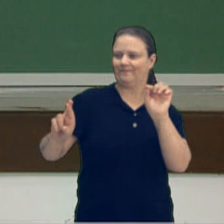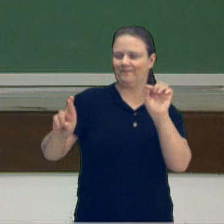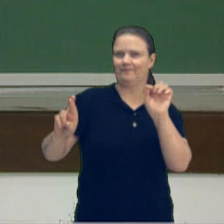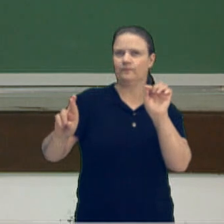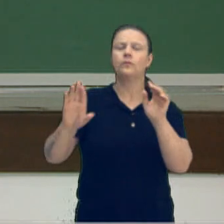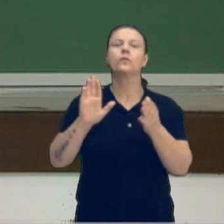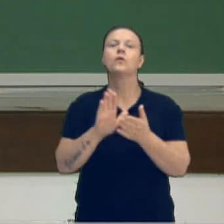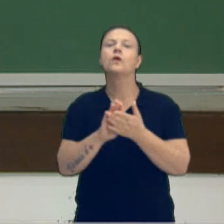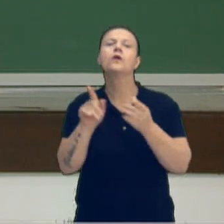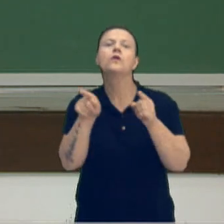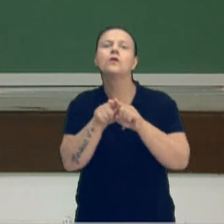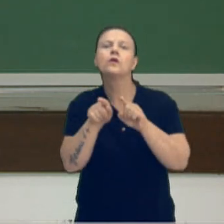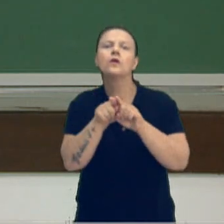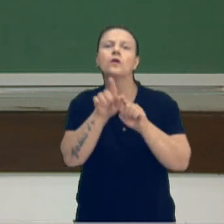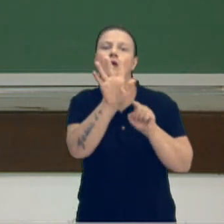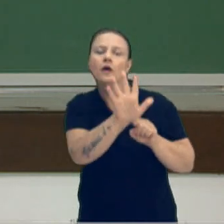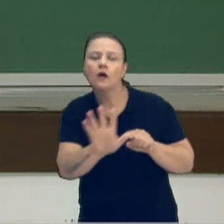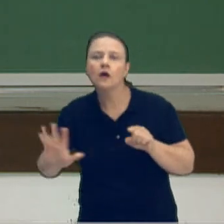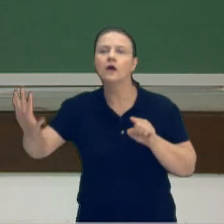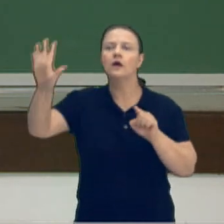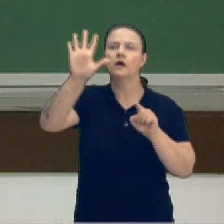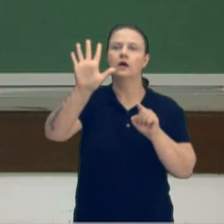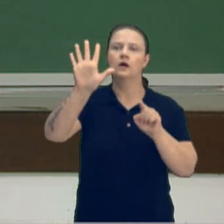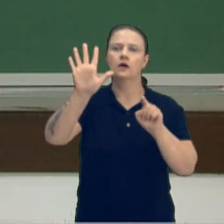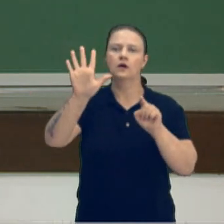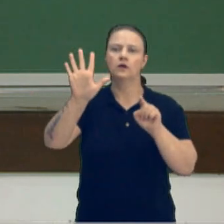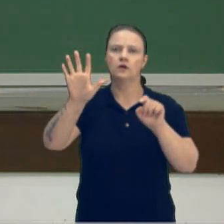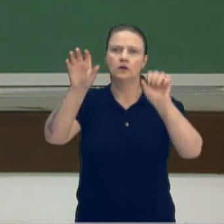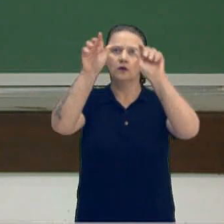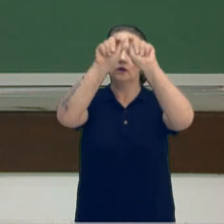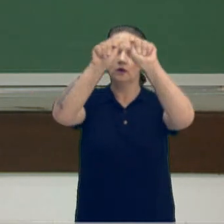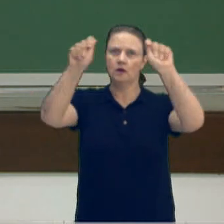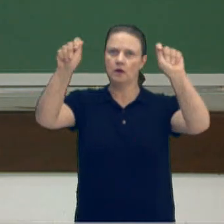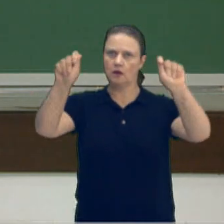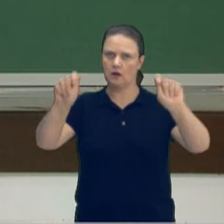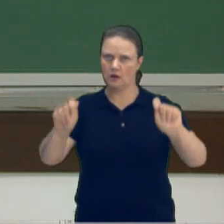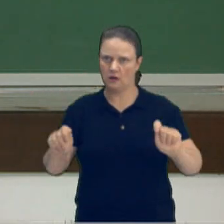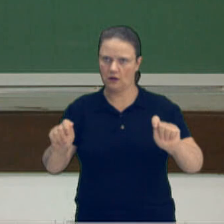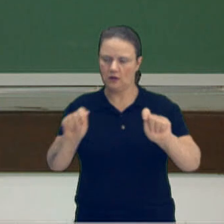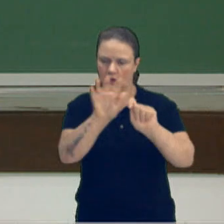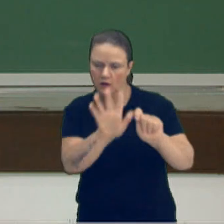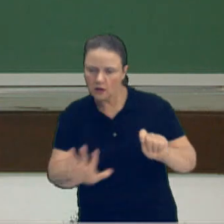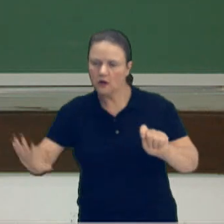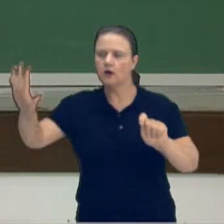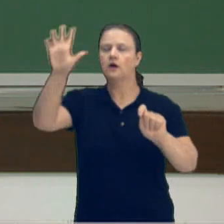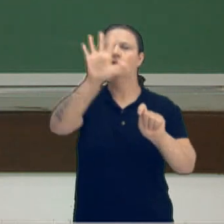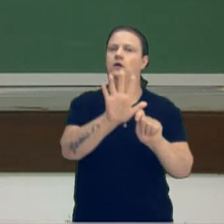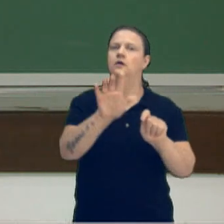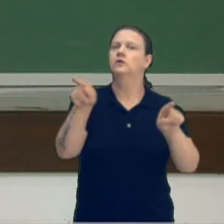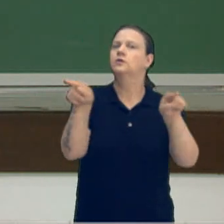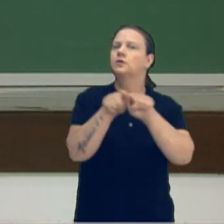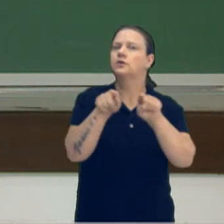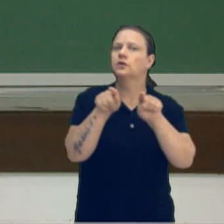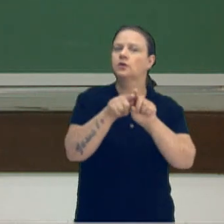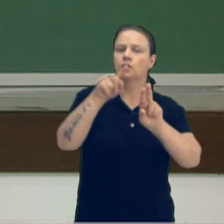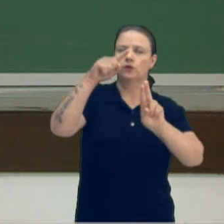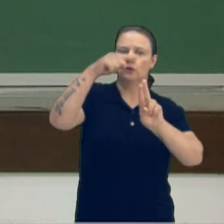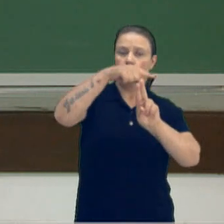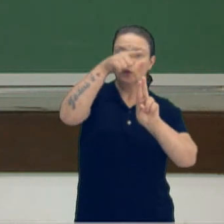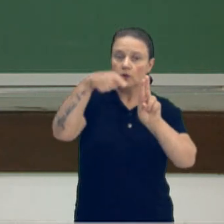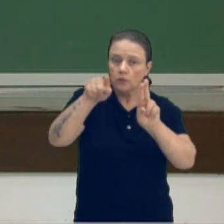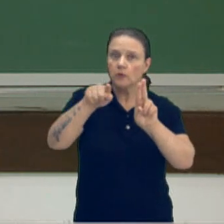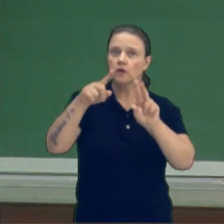de uma circunferência? A área da circunferência a gente calcula pela seguinte fórmula: a área igual a π vezes a medida